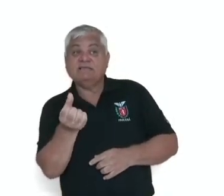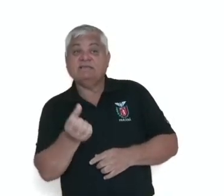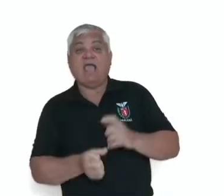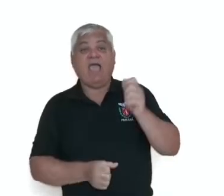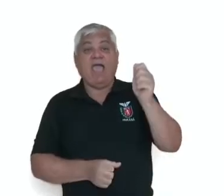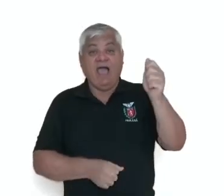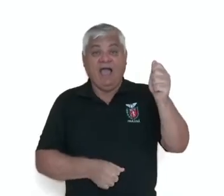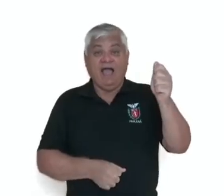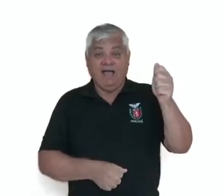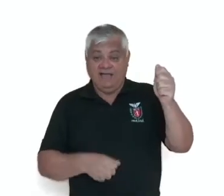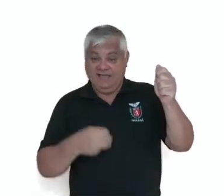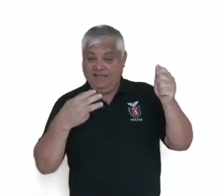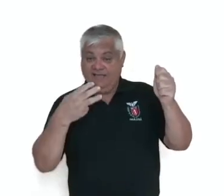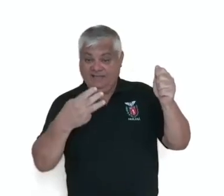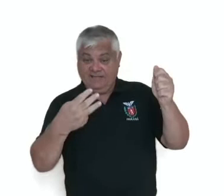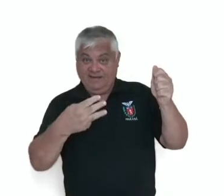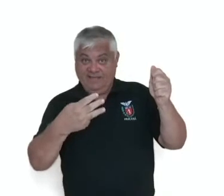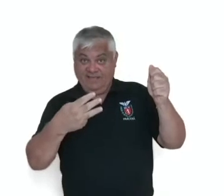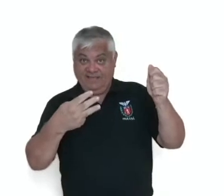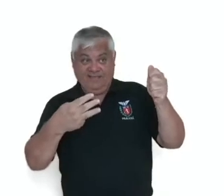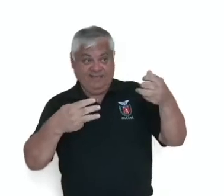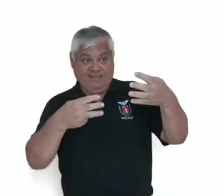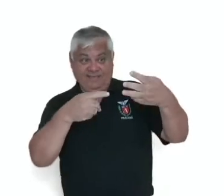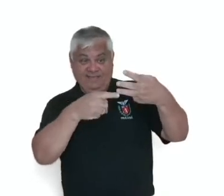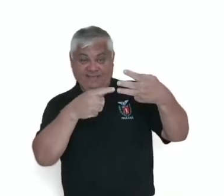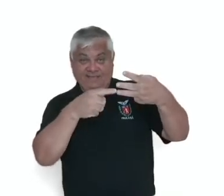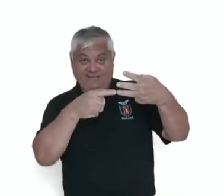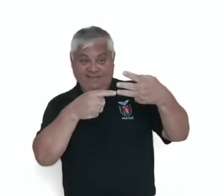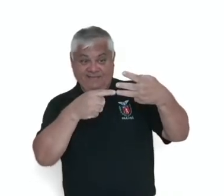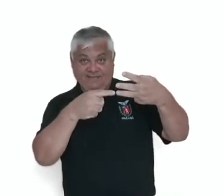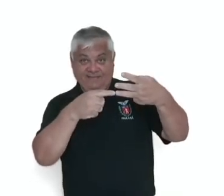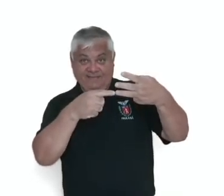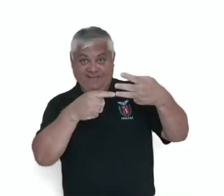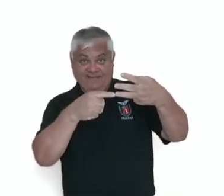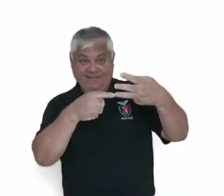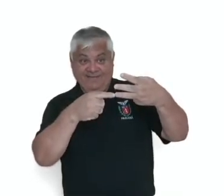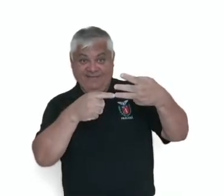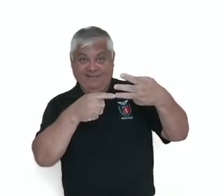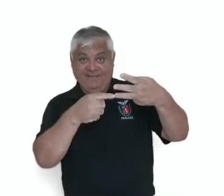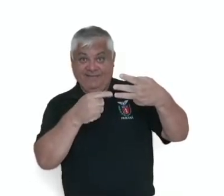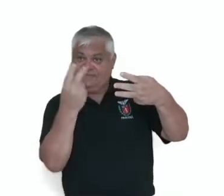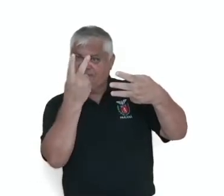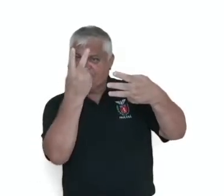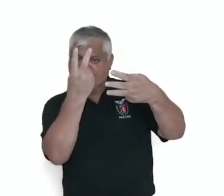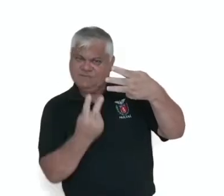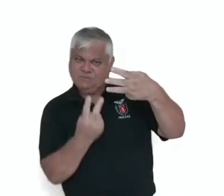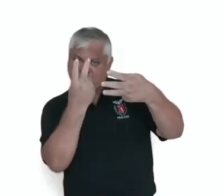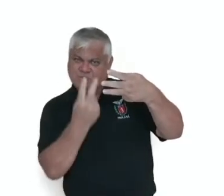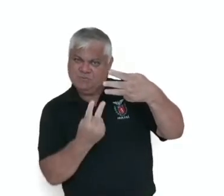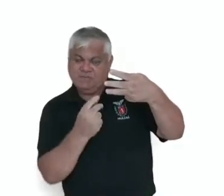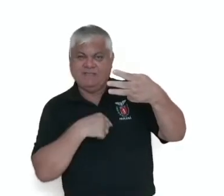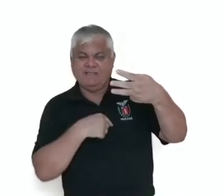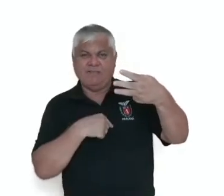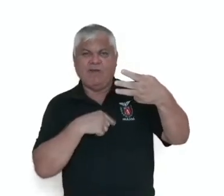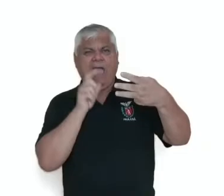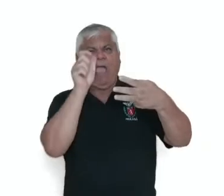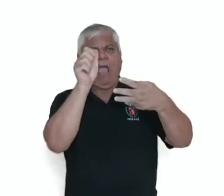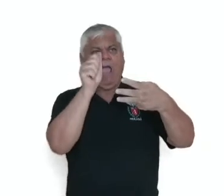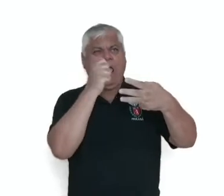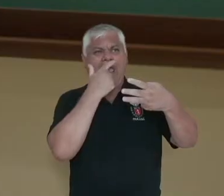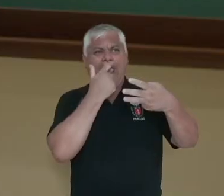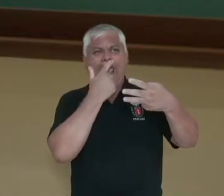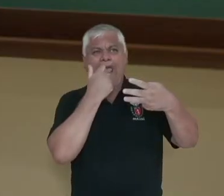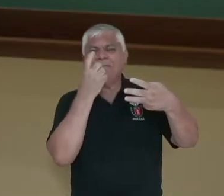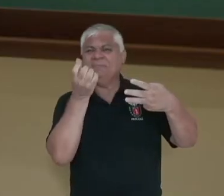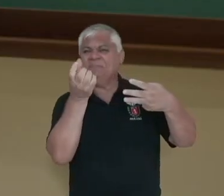da terceira linha e da segunda coluna. Então, olhem aqui novamente, pessoal. Esse 16